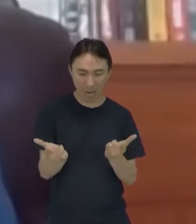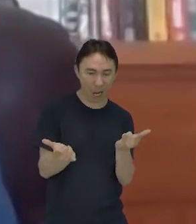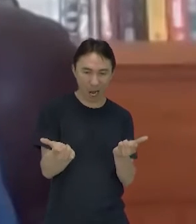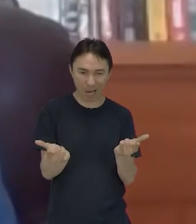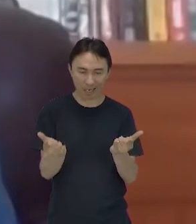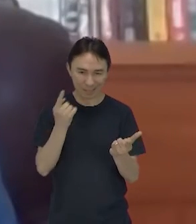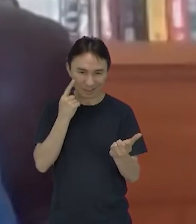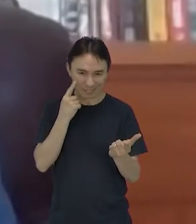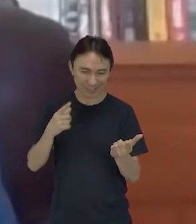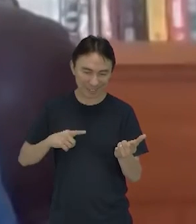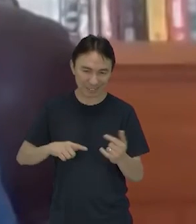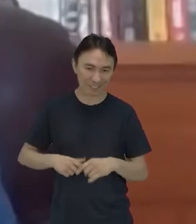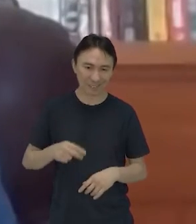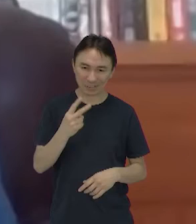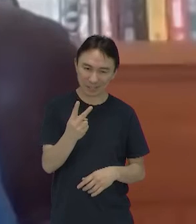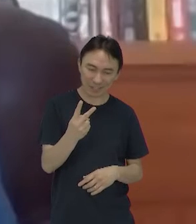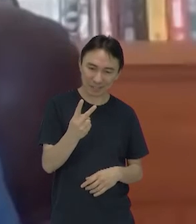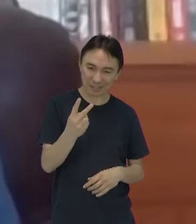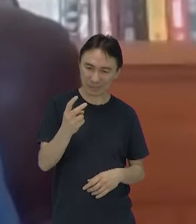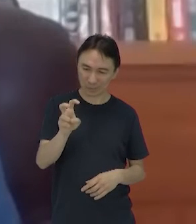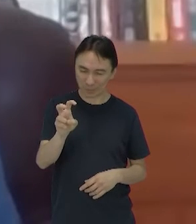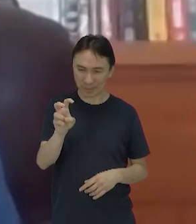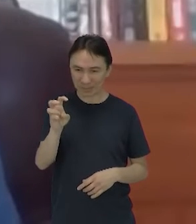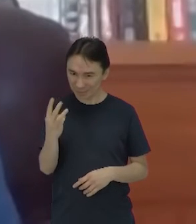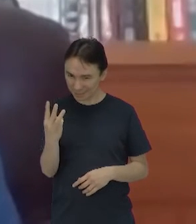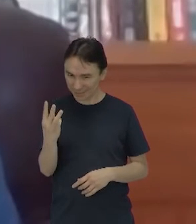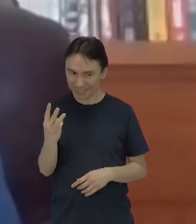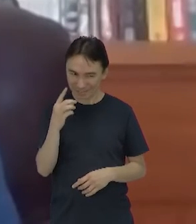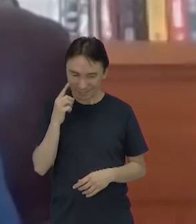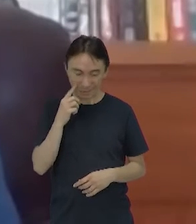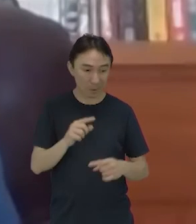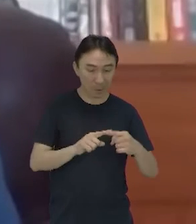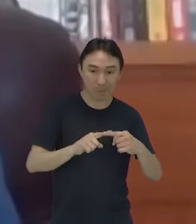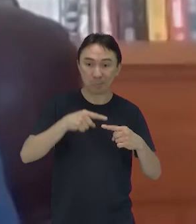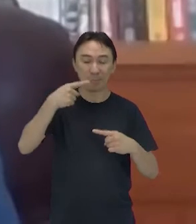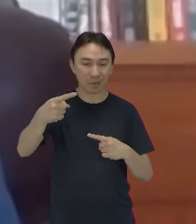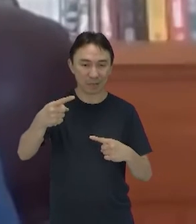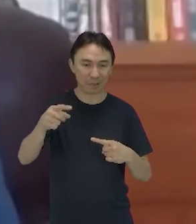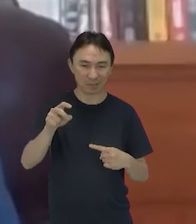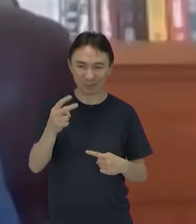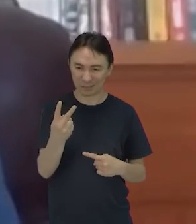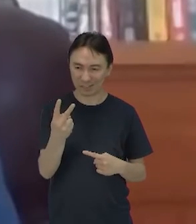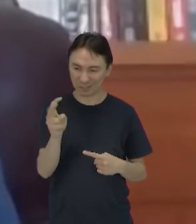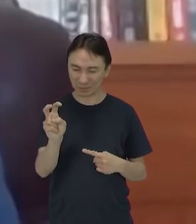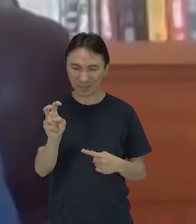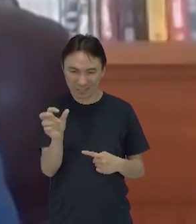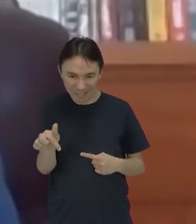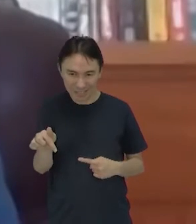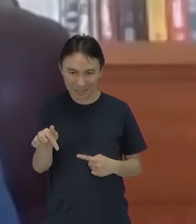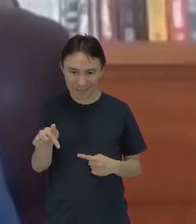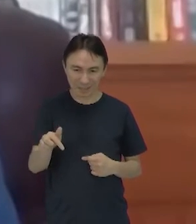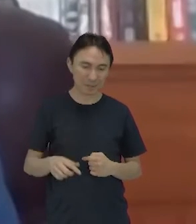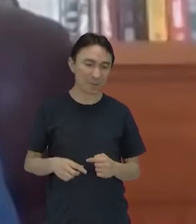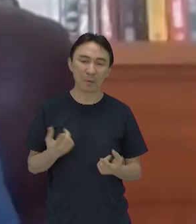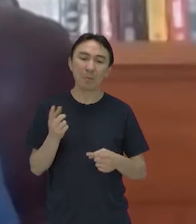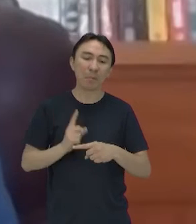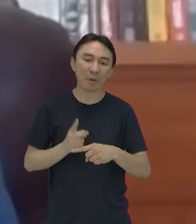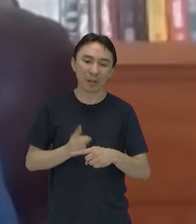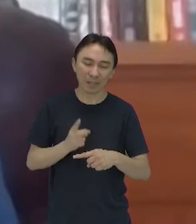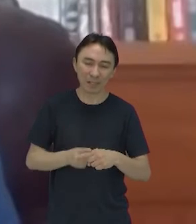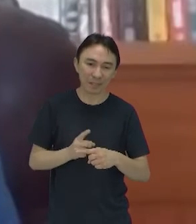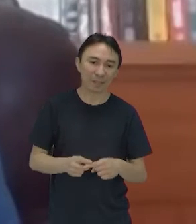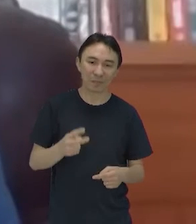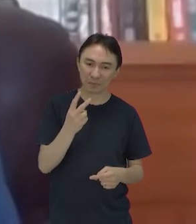o 257, só porque o 254, 5 e 6 são histórias